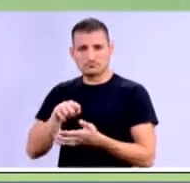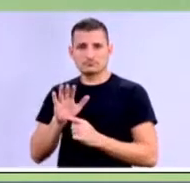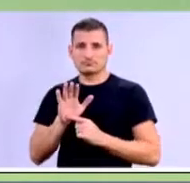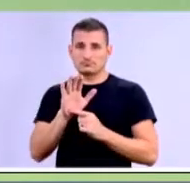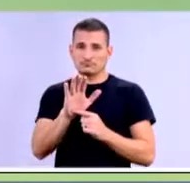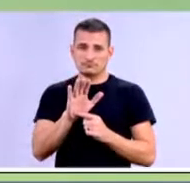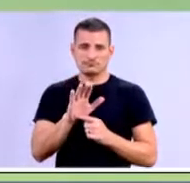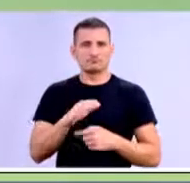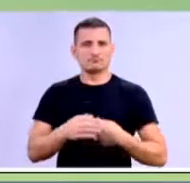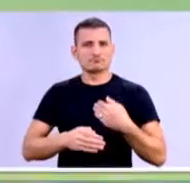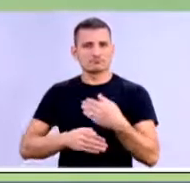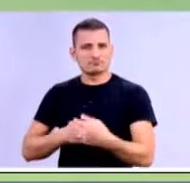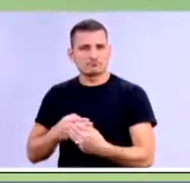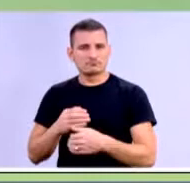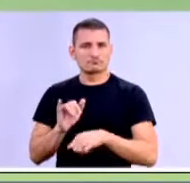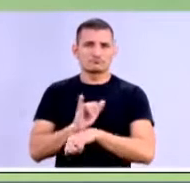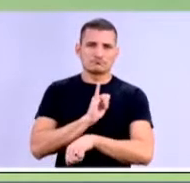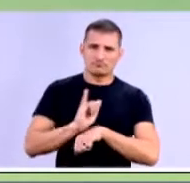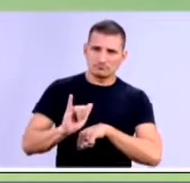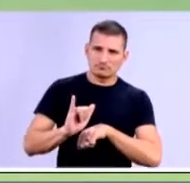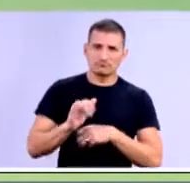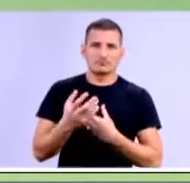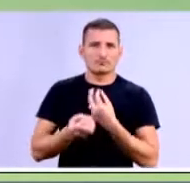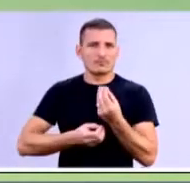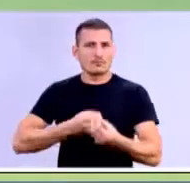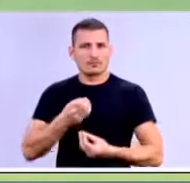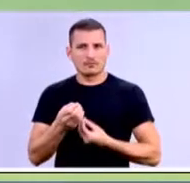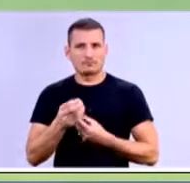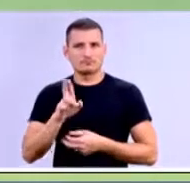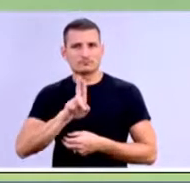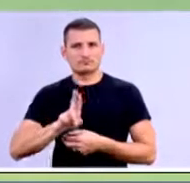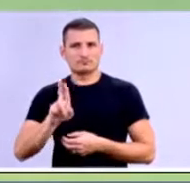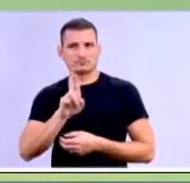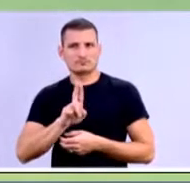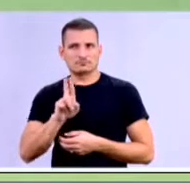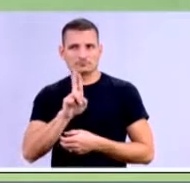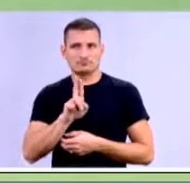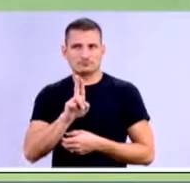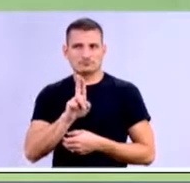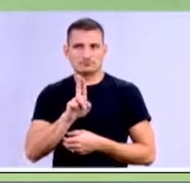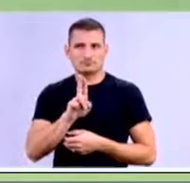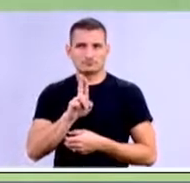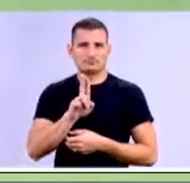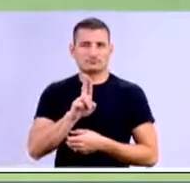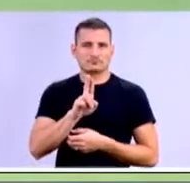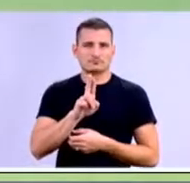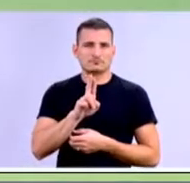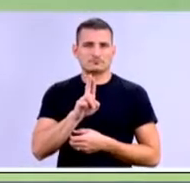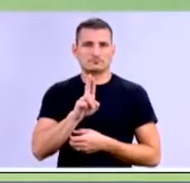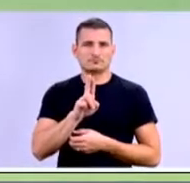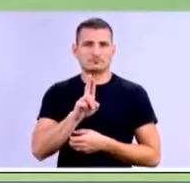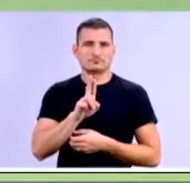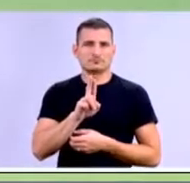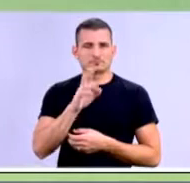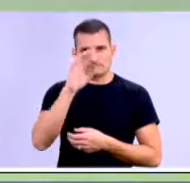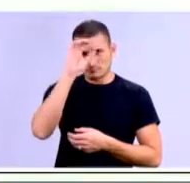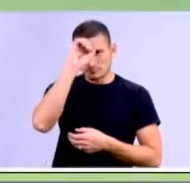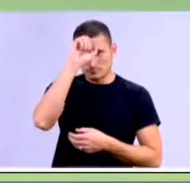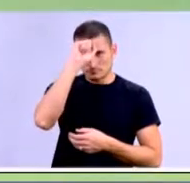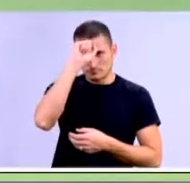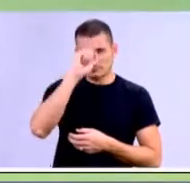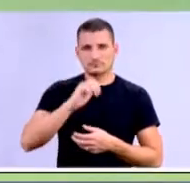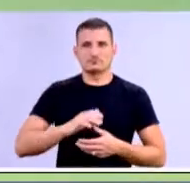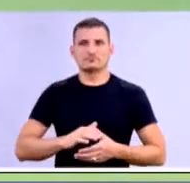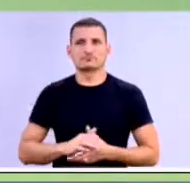processos, as técnicas, as maneiras de utilizarmos para aprender. Entenda